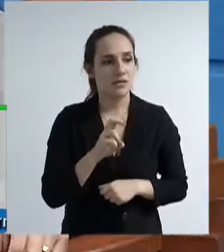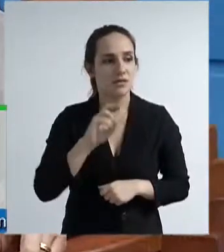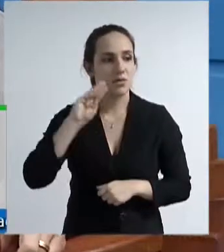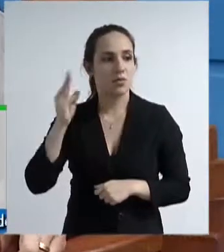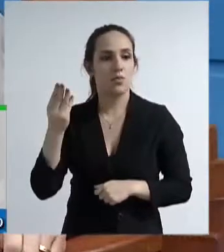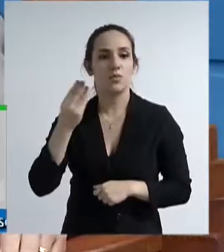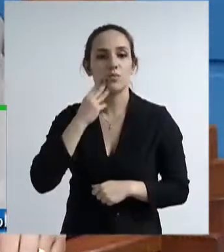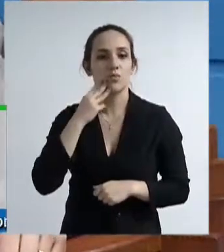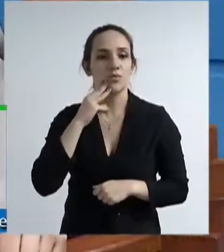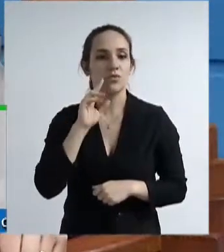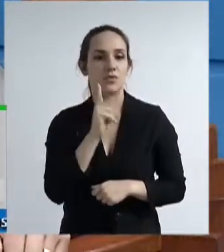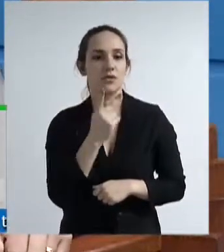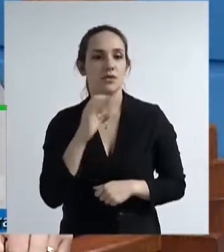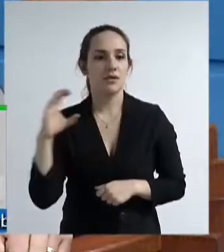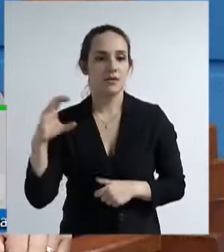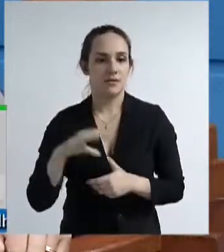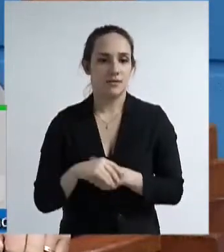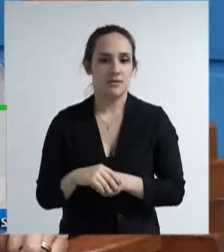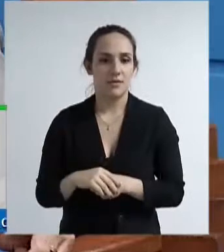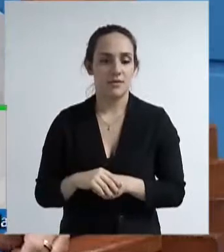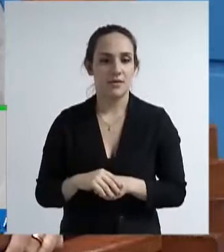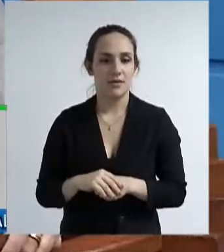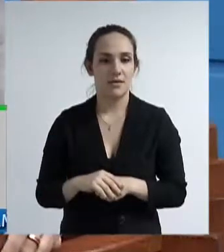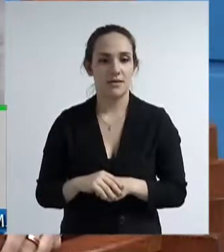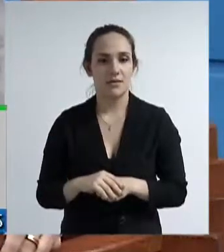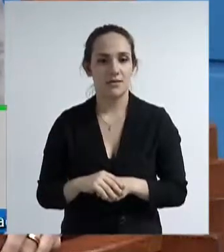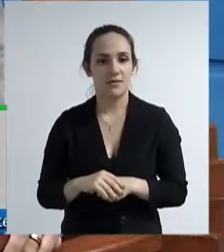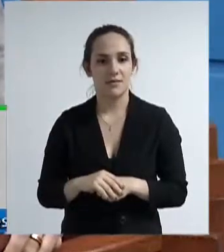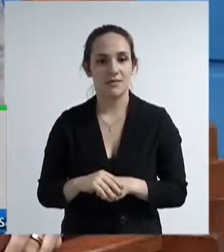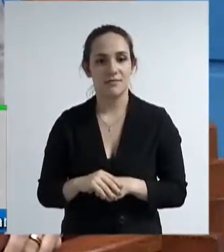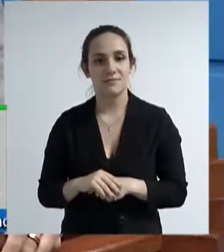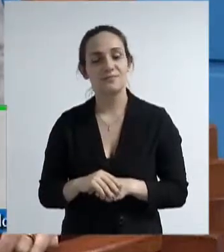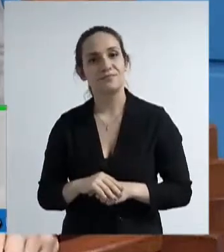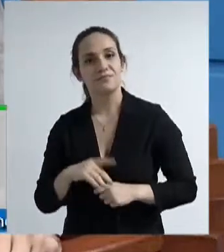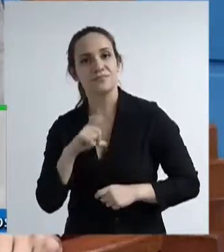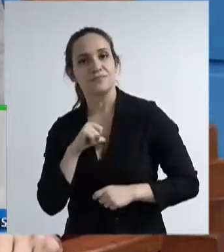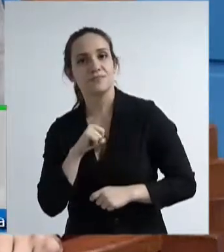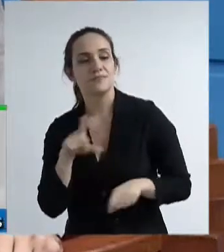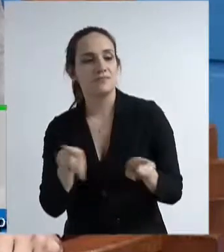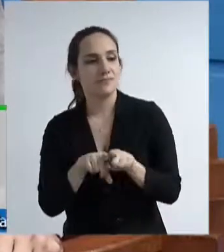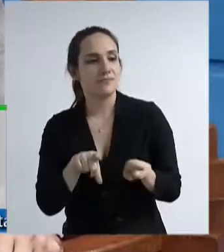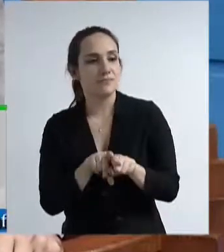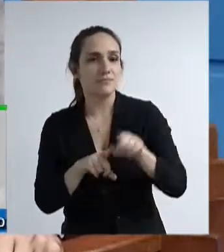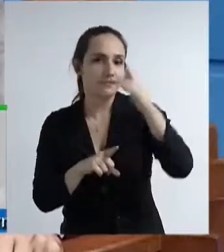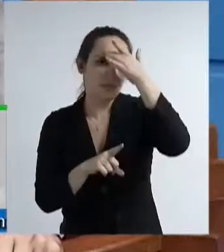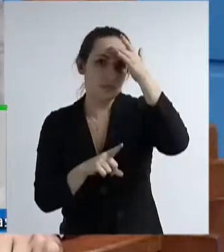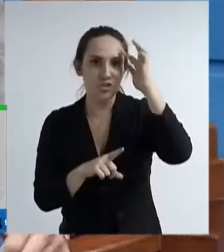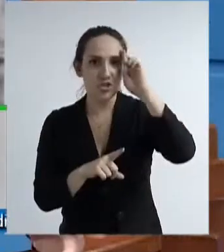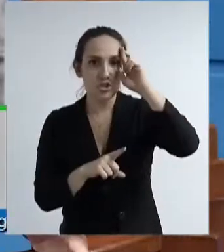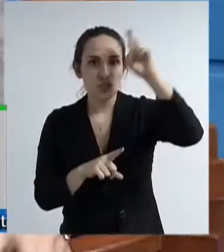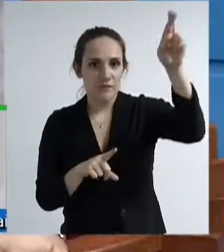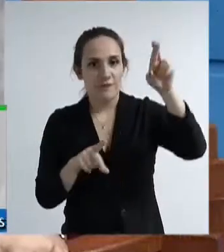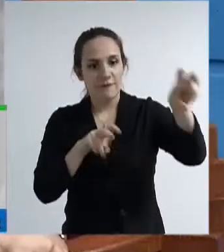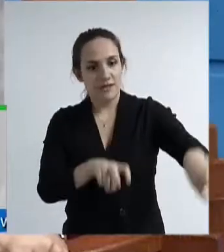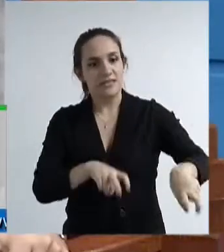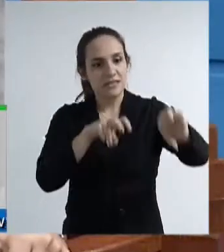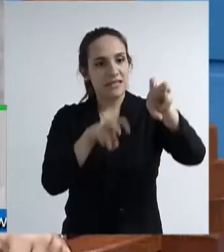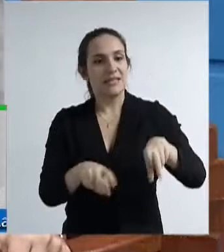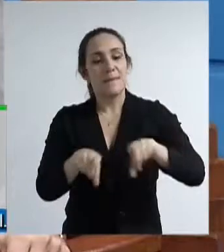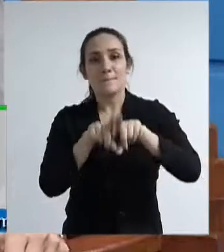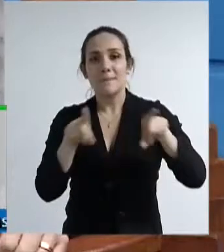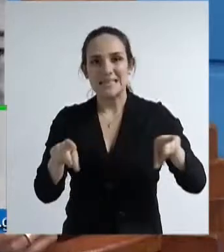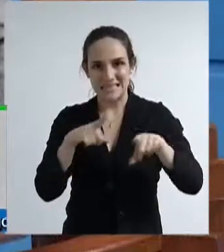em mais de 60 mil propriedades privadas, propriedades rurais, que não são atendidas por uma estrada asfaltada